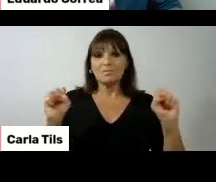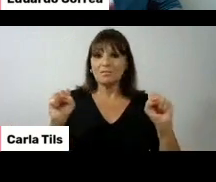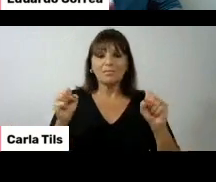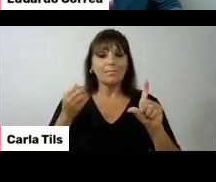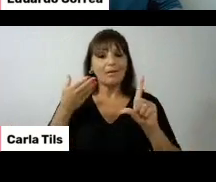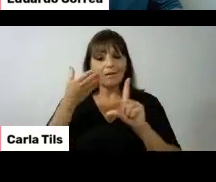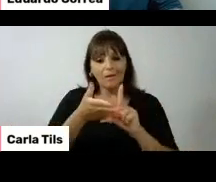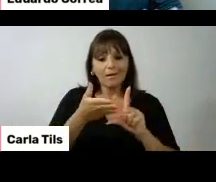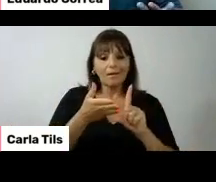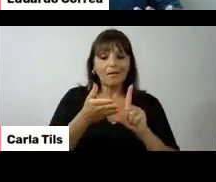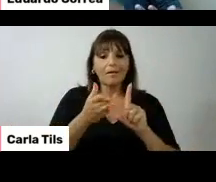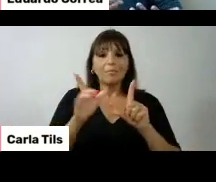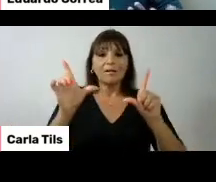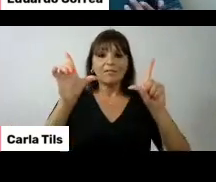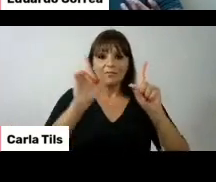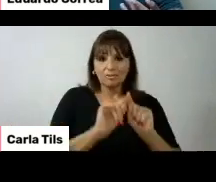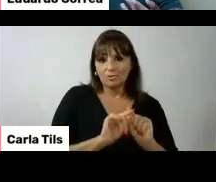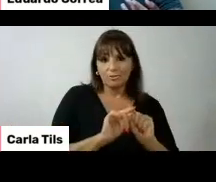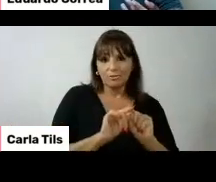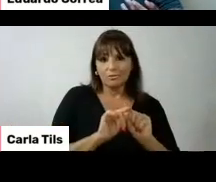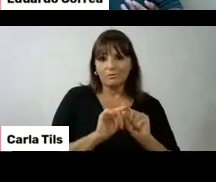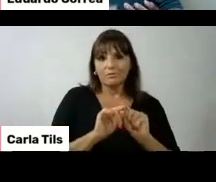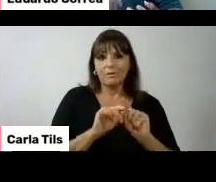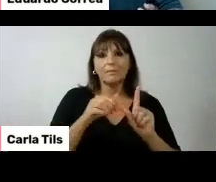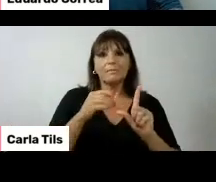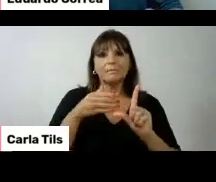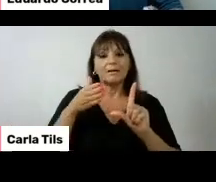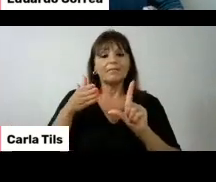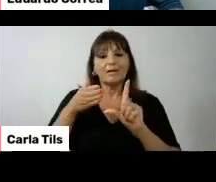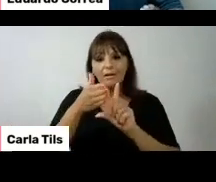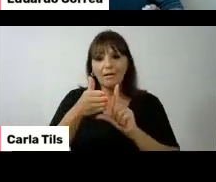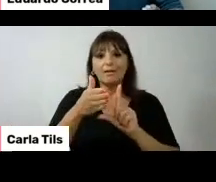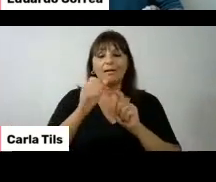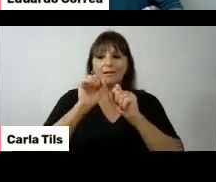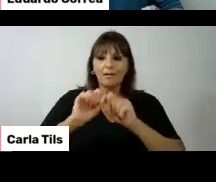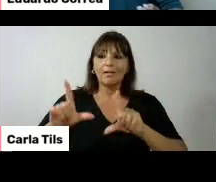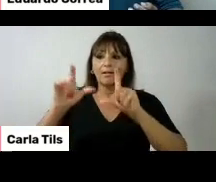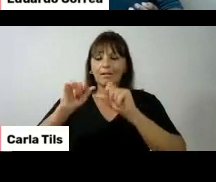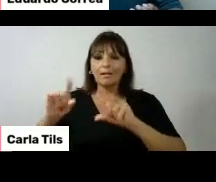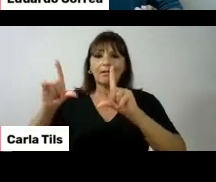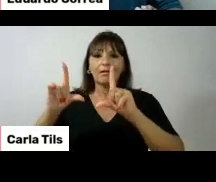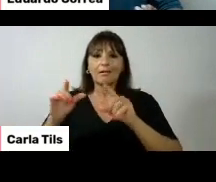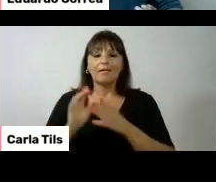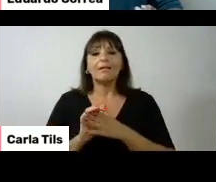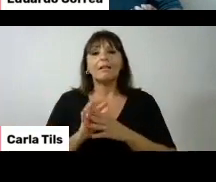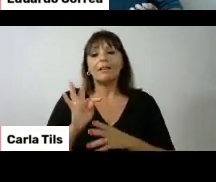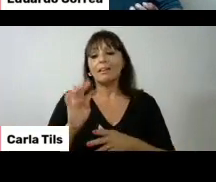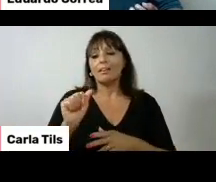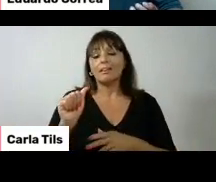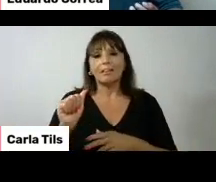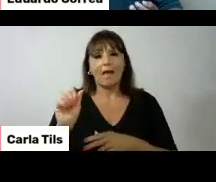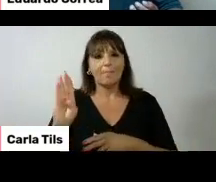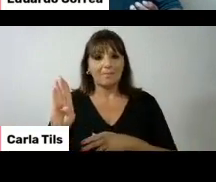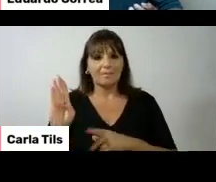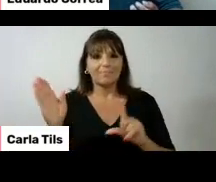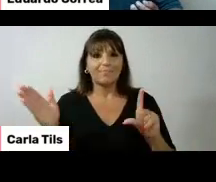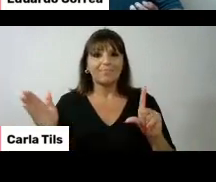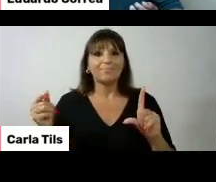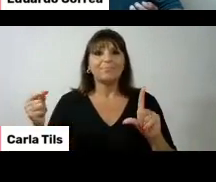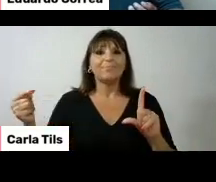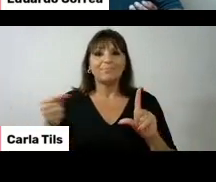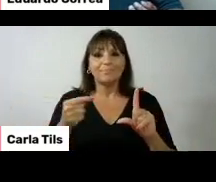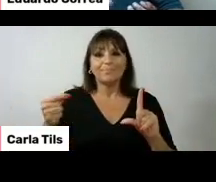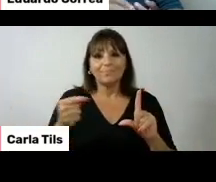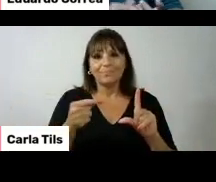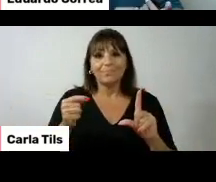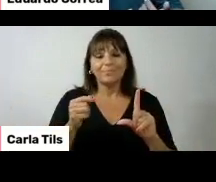fechá-lo sem percorrer o site inteiro. Sem ter que dar tab no site inteiro até chegar na modal, no pop-up que estava